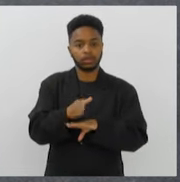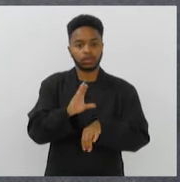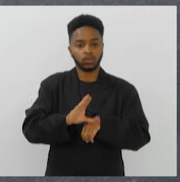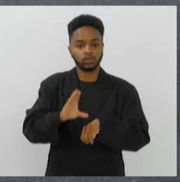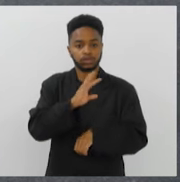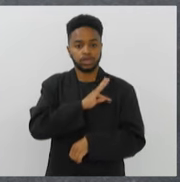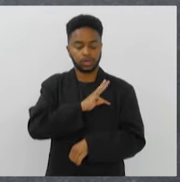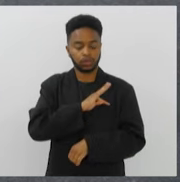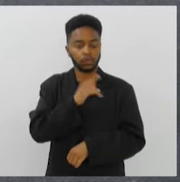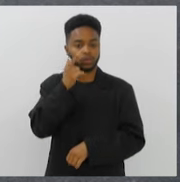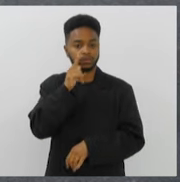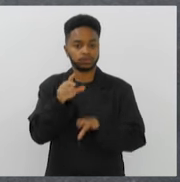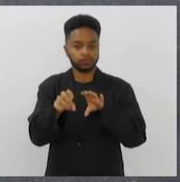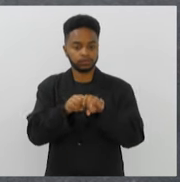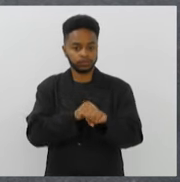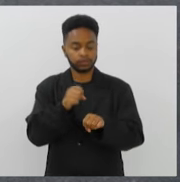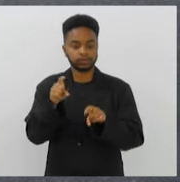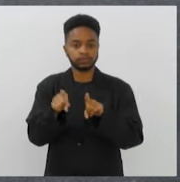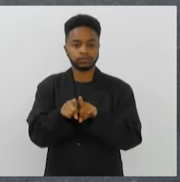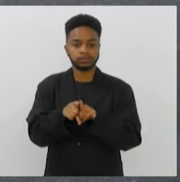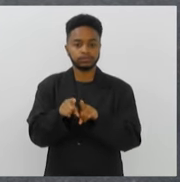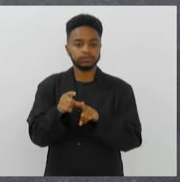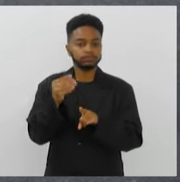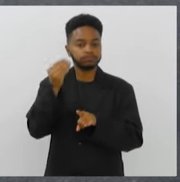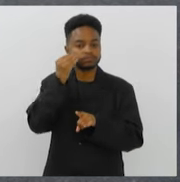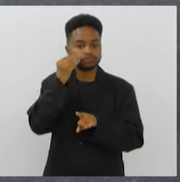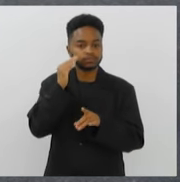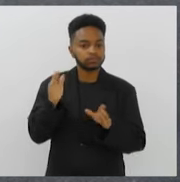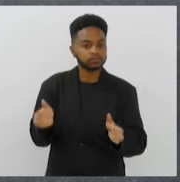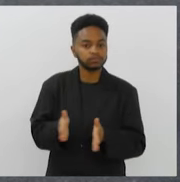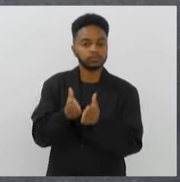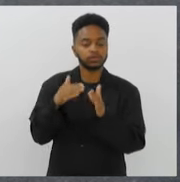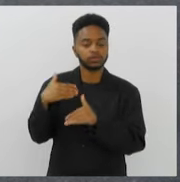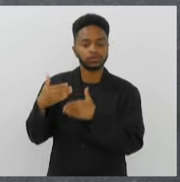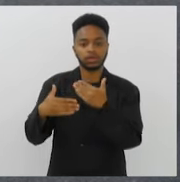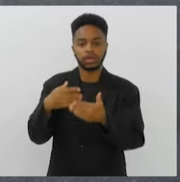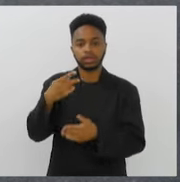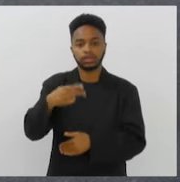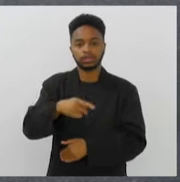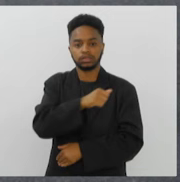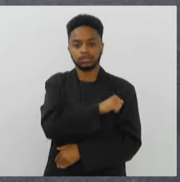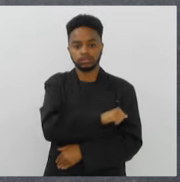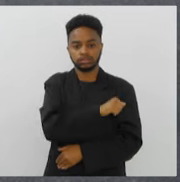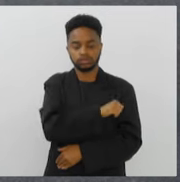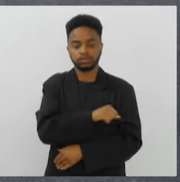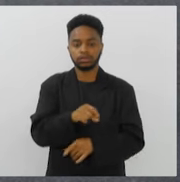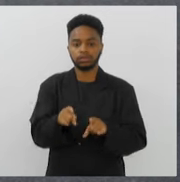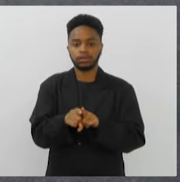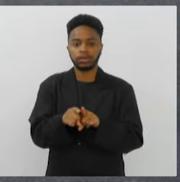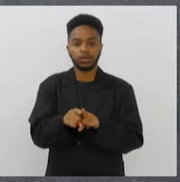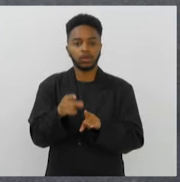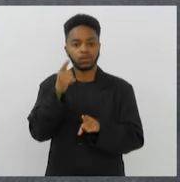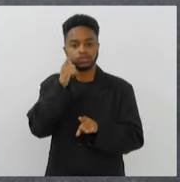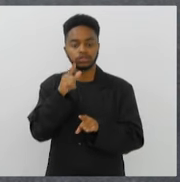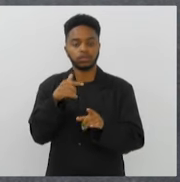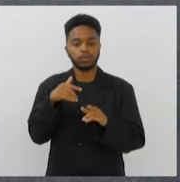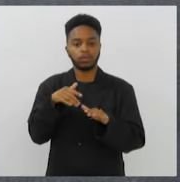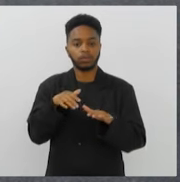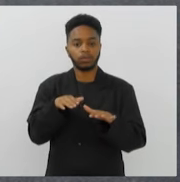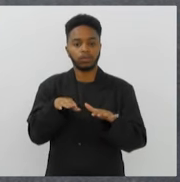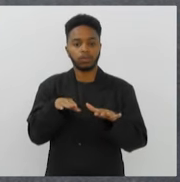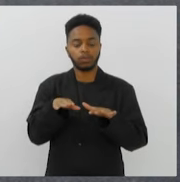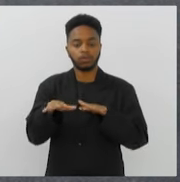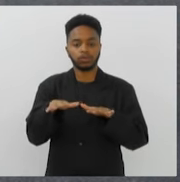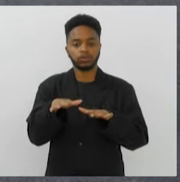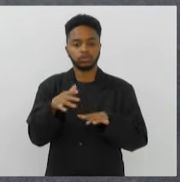graduar, trazendo prosperidade ao nosso Estado e tornando a mobilidade social uma